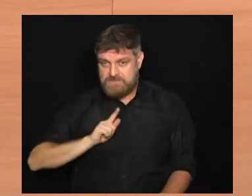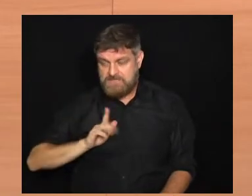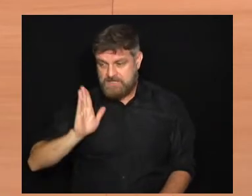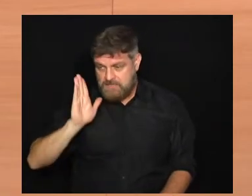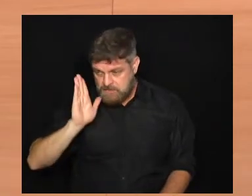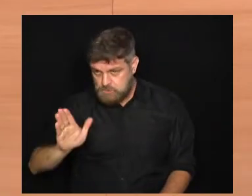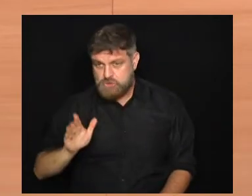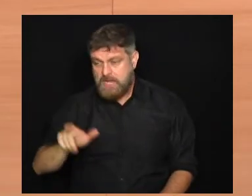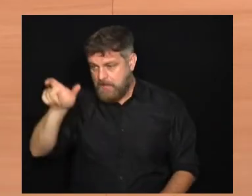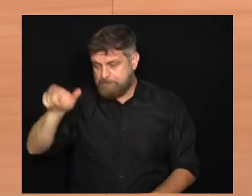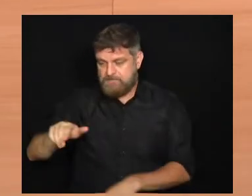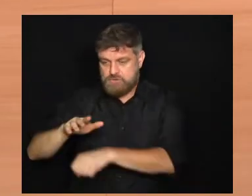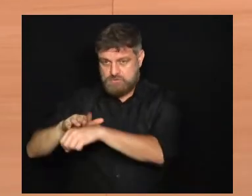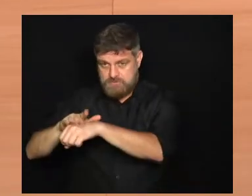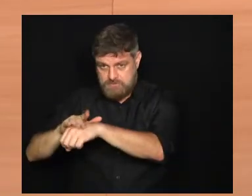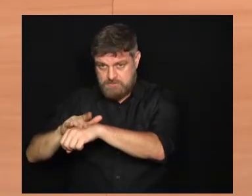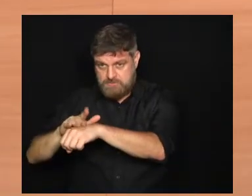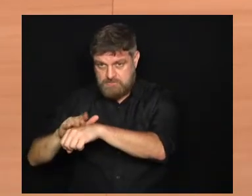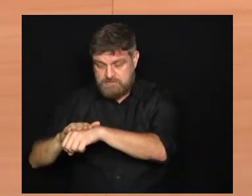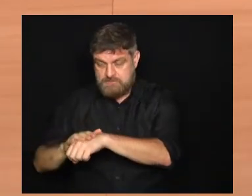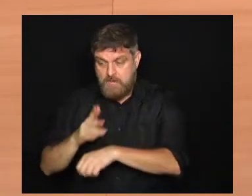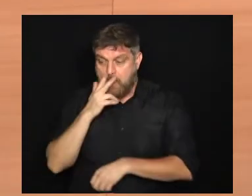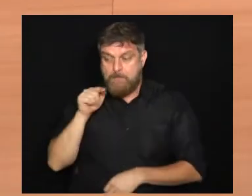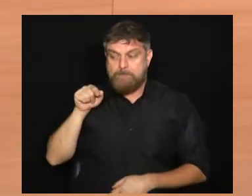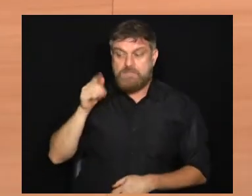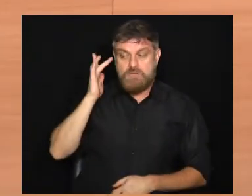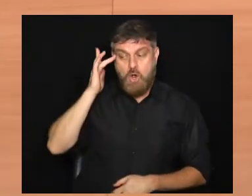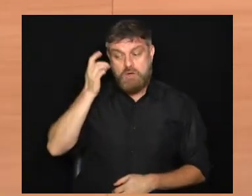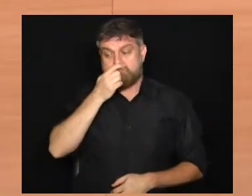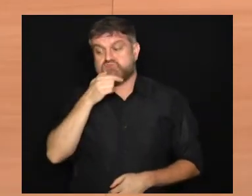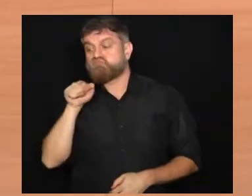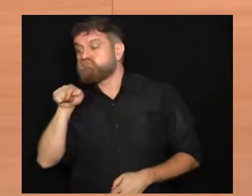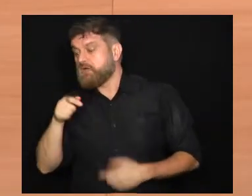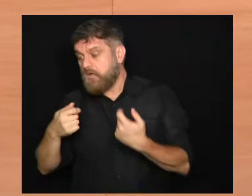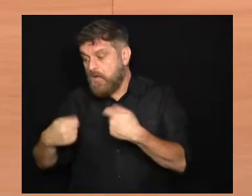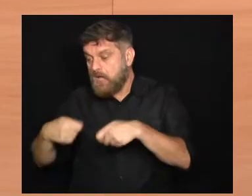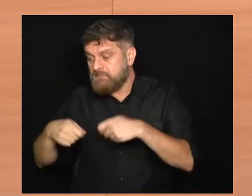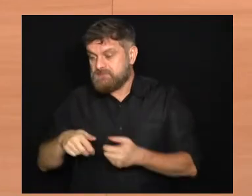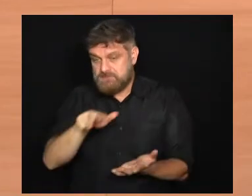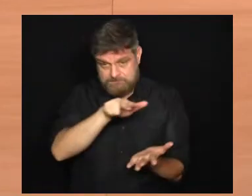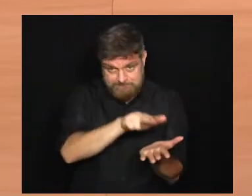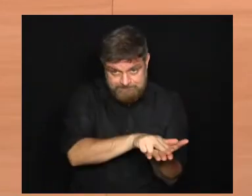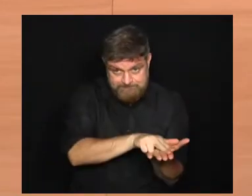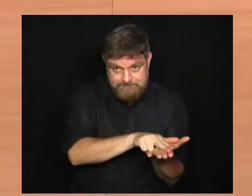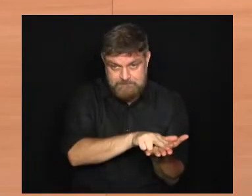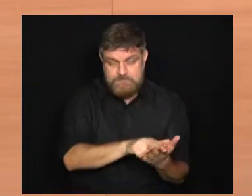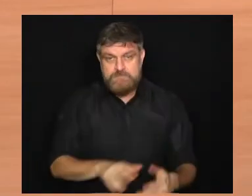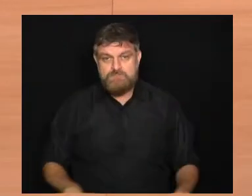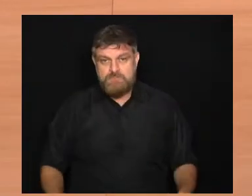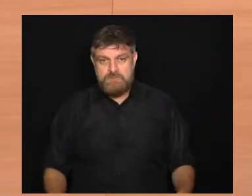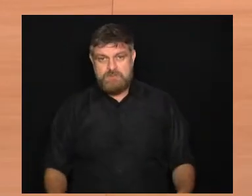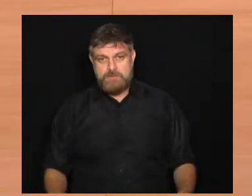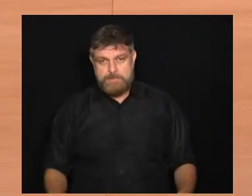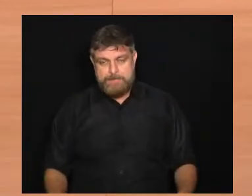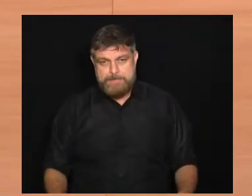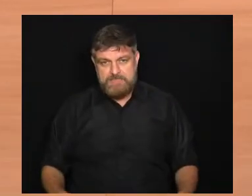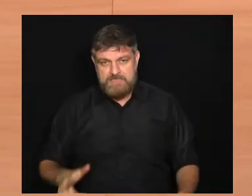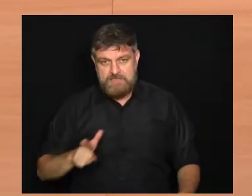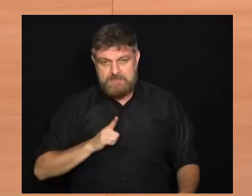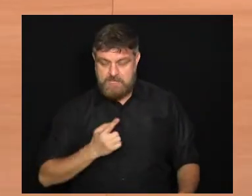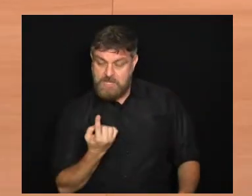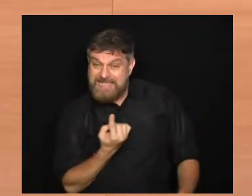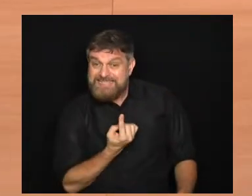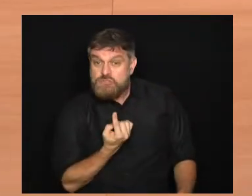paciente, realmente existe o grau de suspeitabilidade, existe o grau de necessidade de internação do paciente e há o